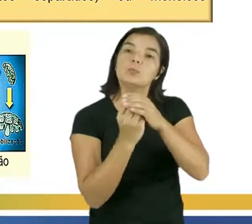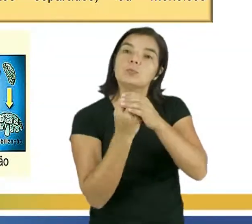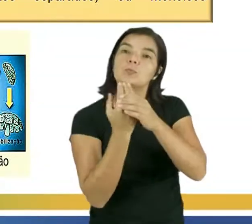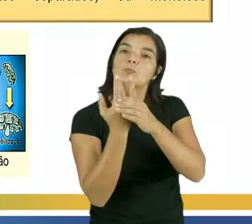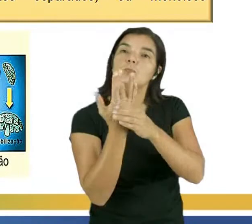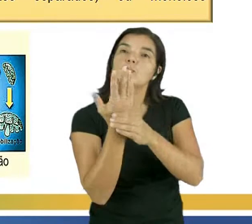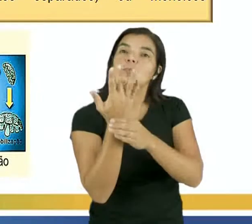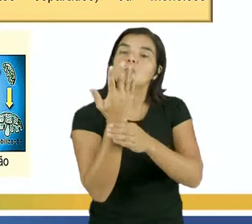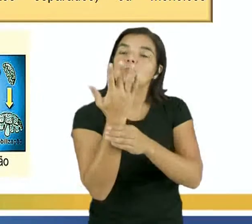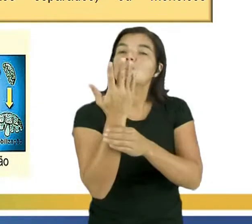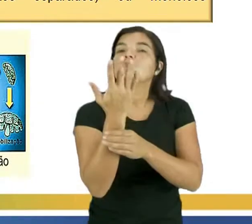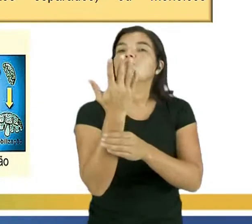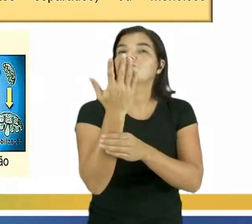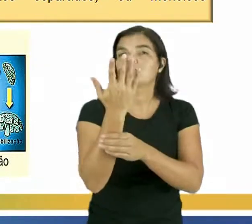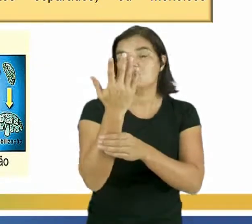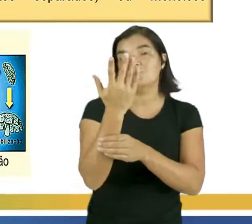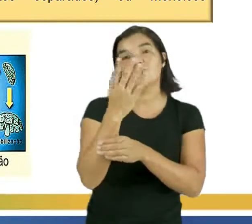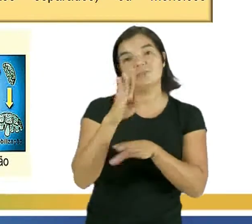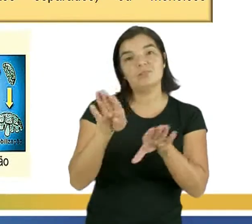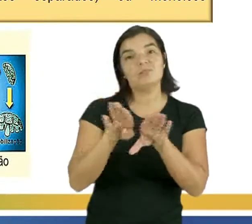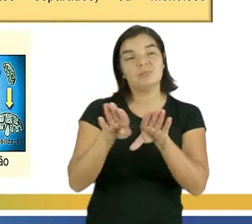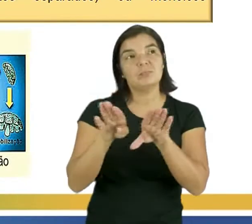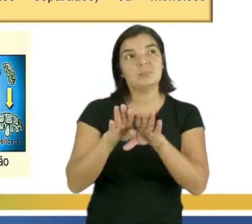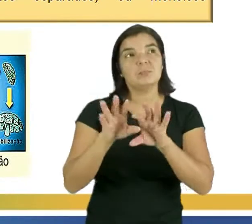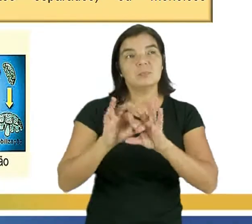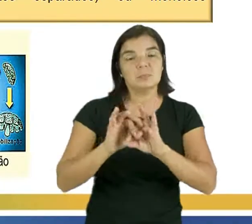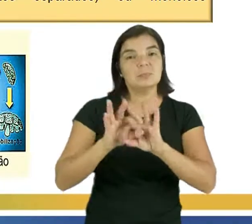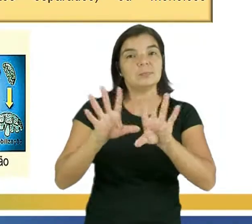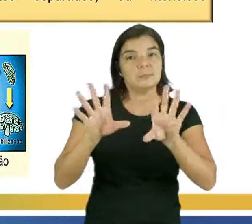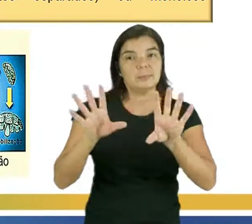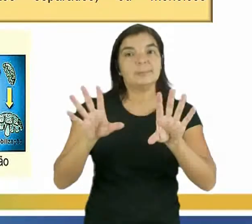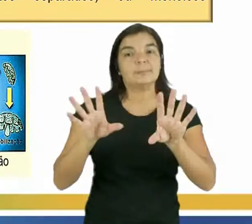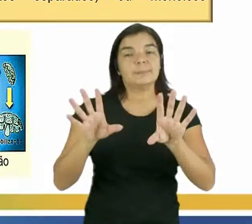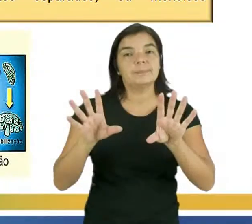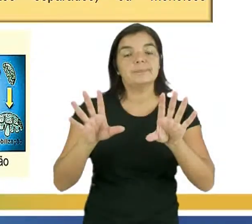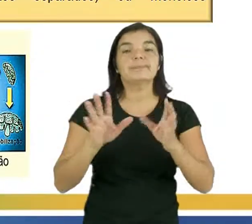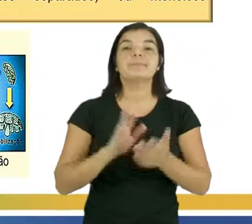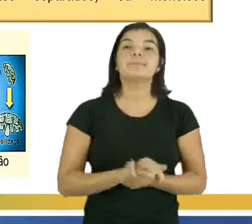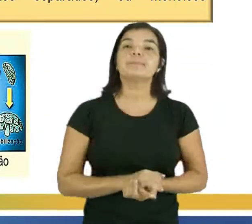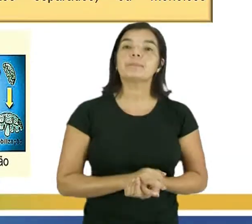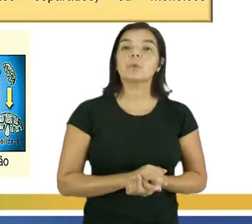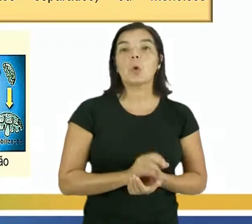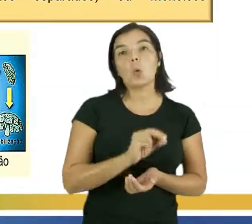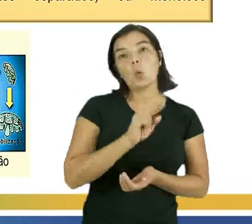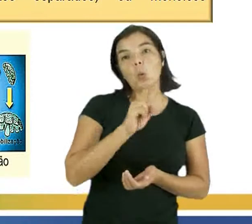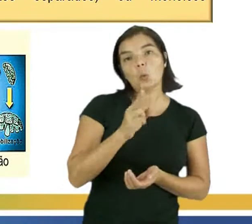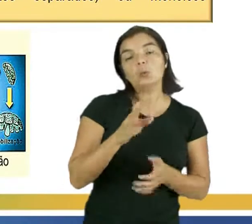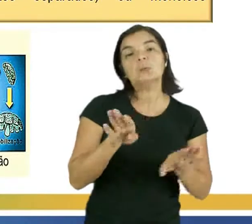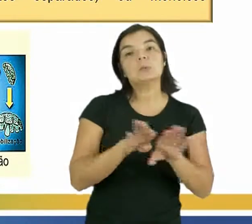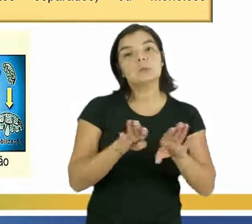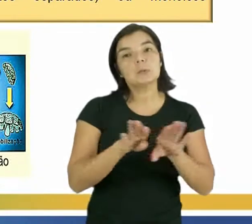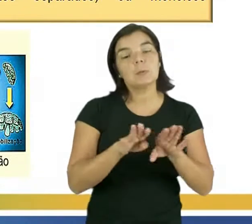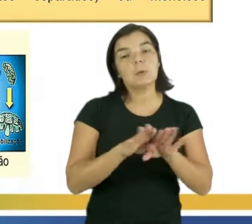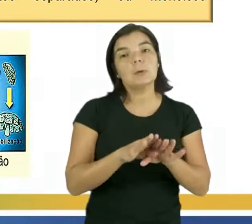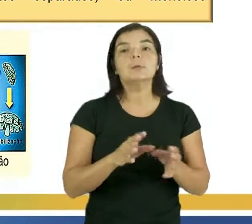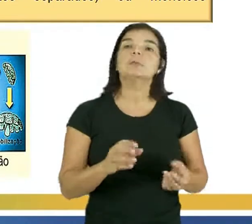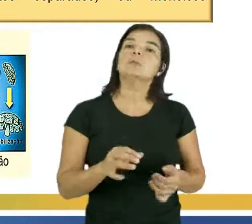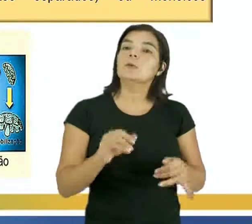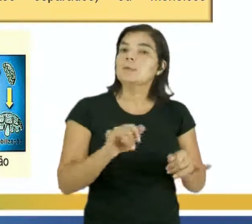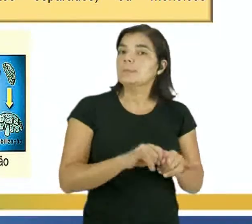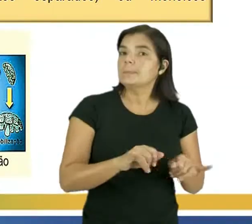aquele que vai formar um broto, em determinado momento esse broto ele se desloca, né? E temos também a